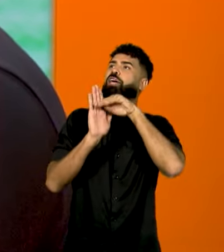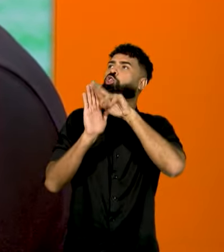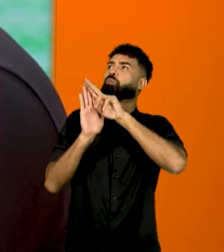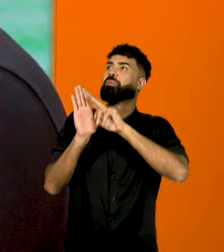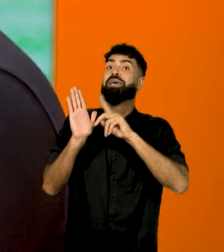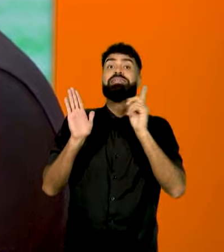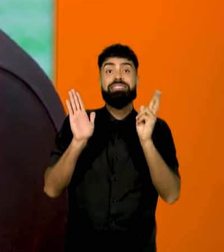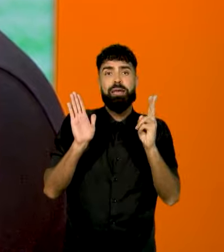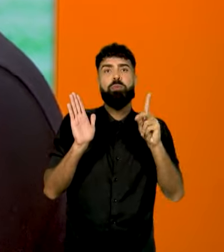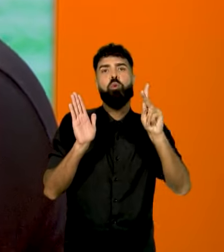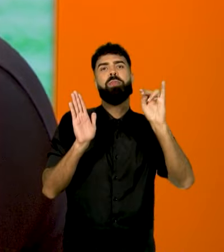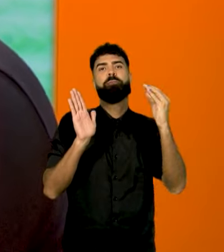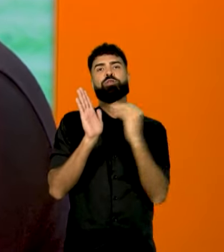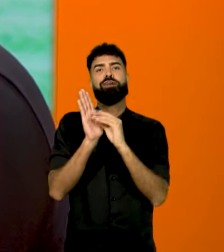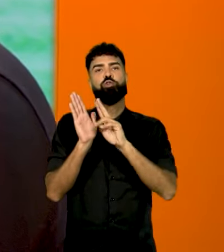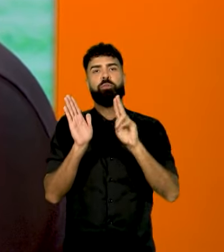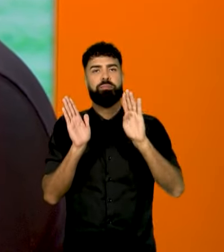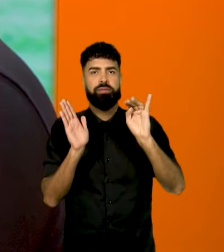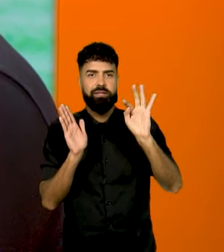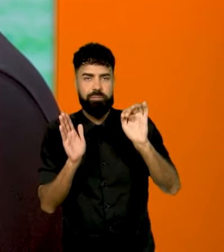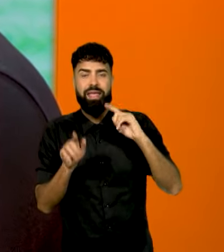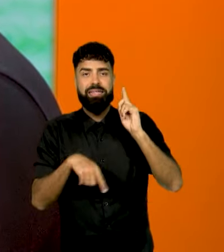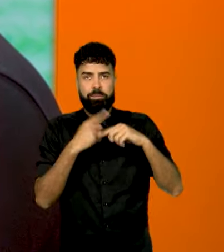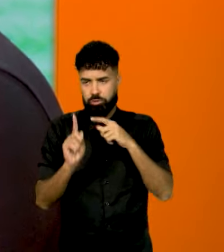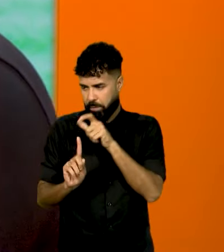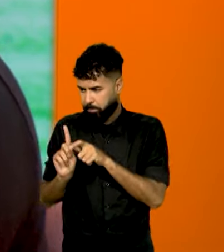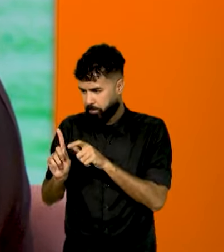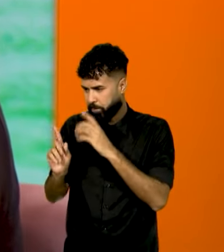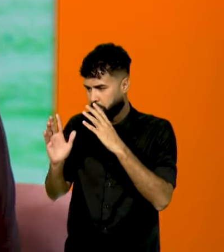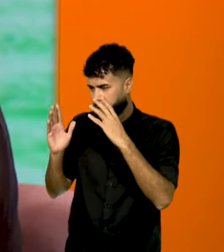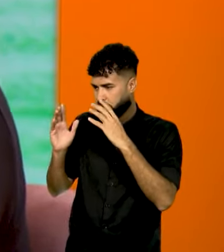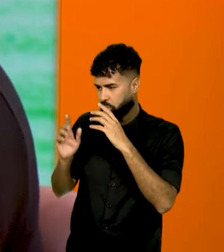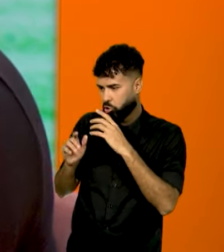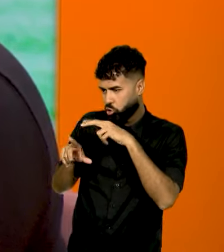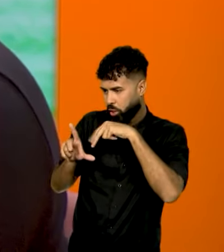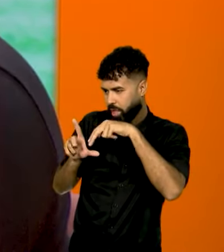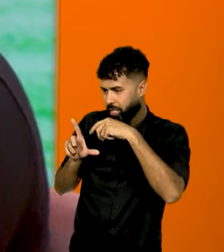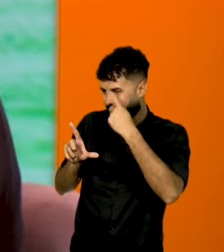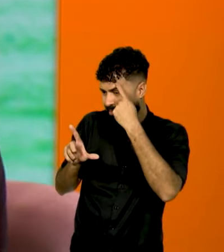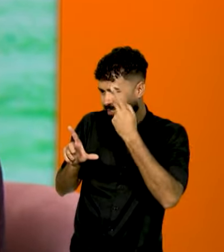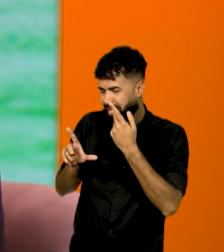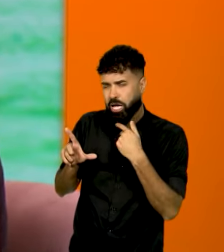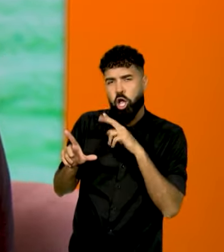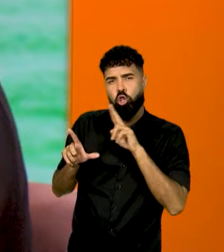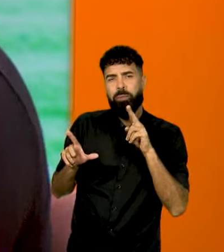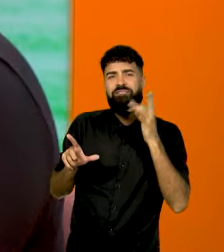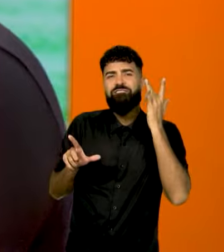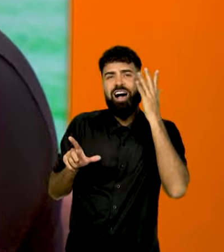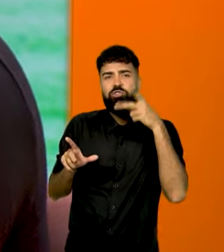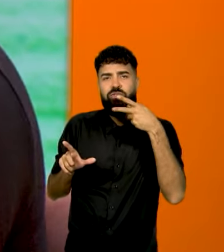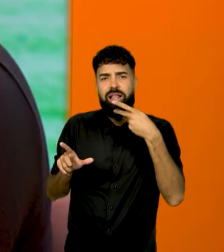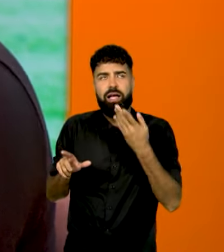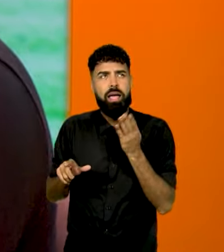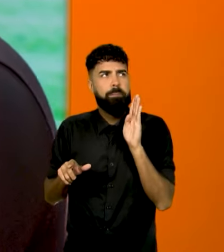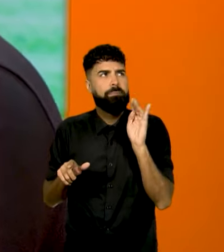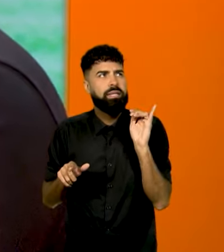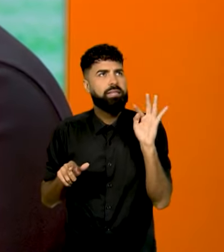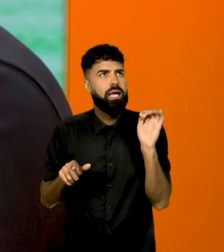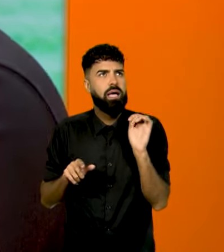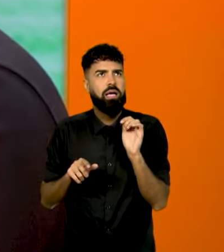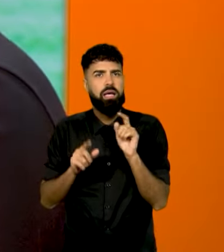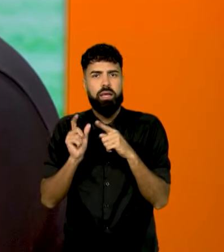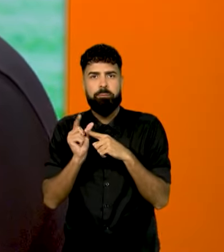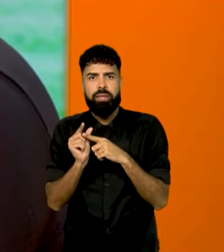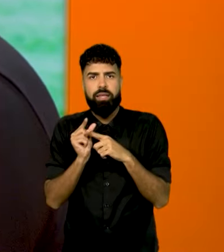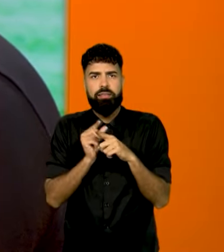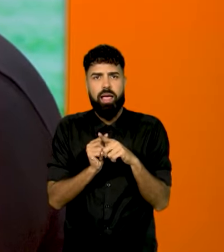lá. Ah. E quando veio a ideia do personagem, pensamos num nome fácil de dizer, sabe? O Bita tem duas sílabas